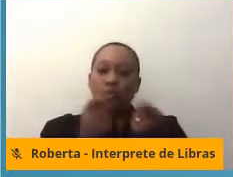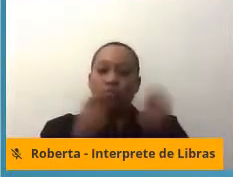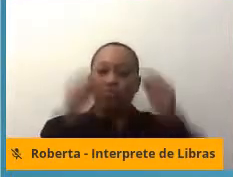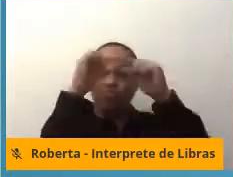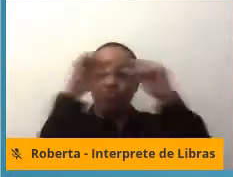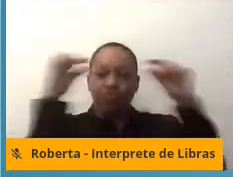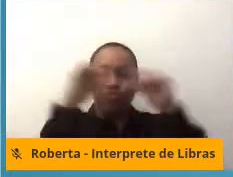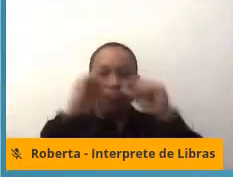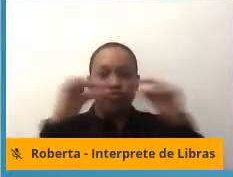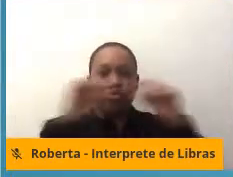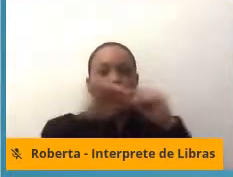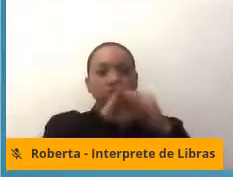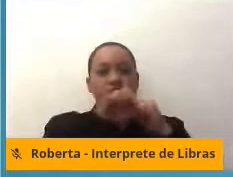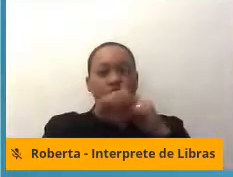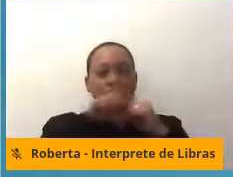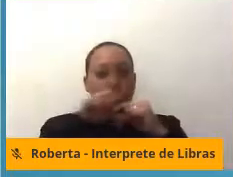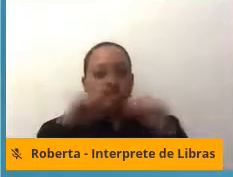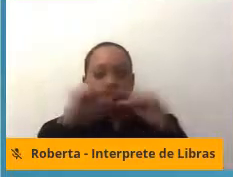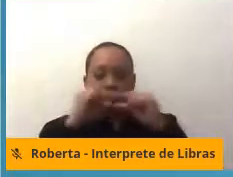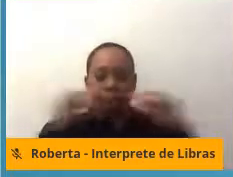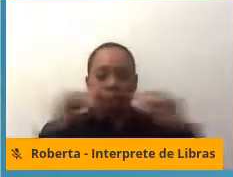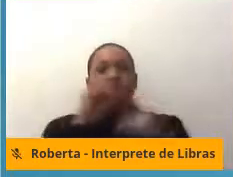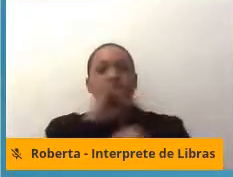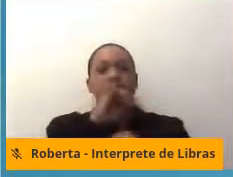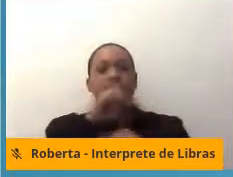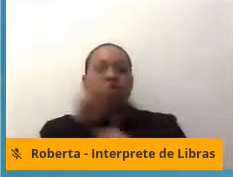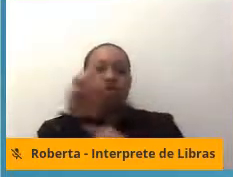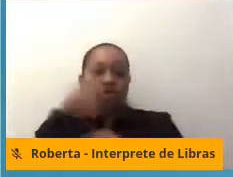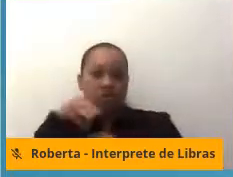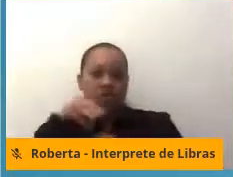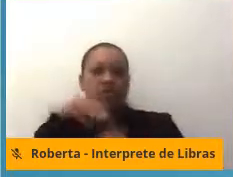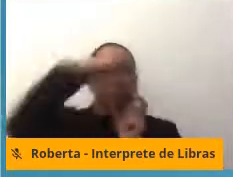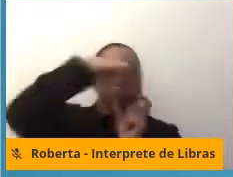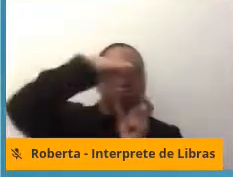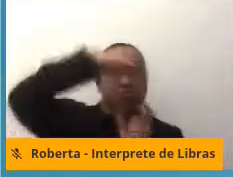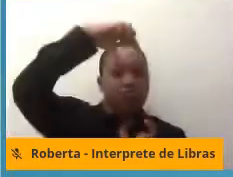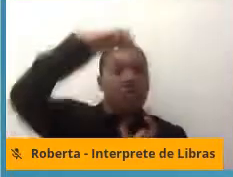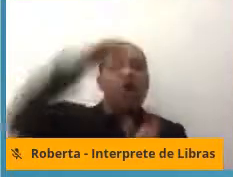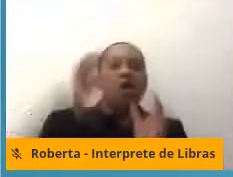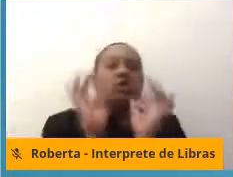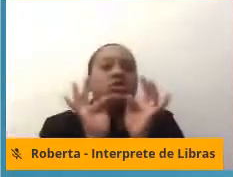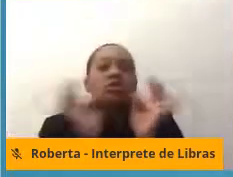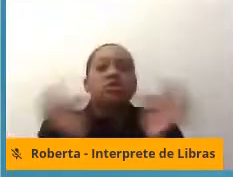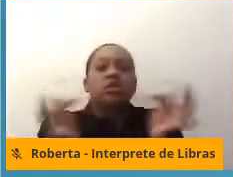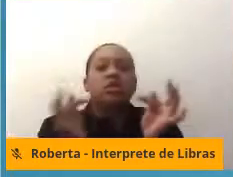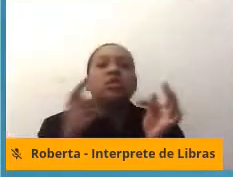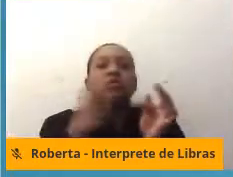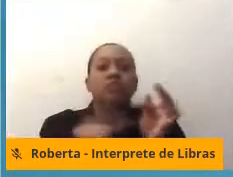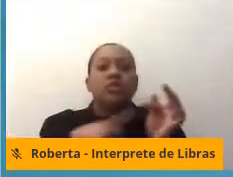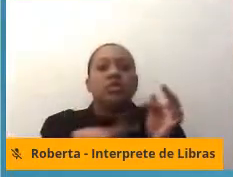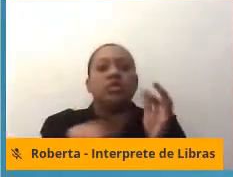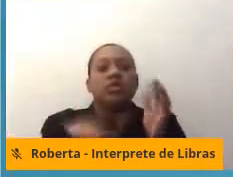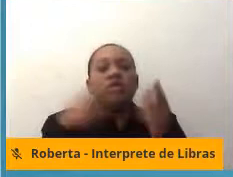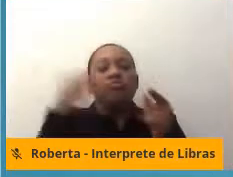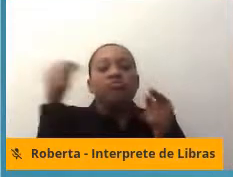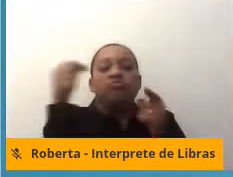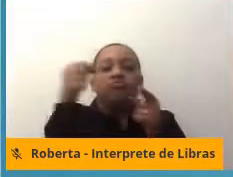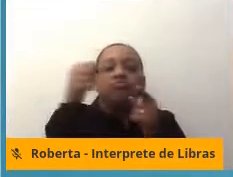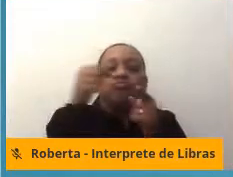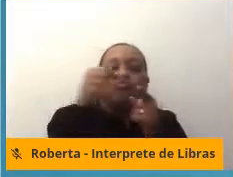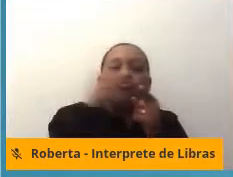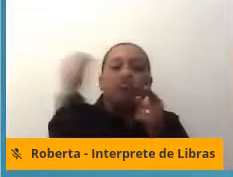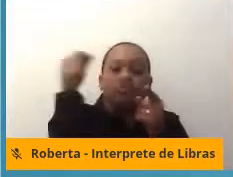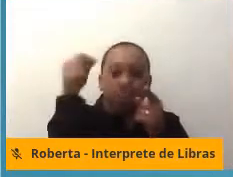e a linha do IgM. Então, o procedimento é bastante simples. Vai ali com a lanceta, fura o dedinho do paciente ali, ó, faz